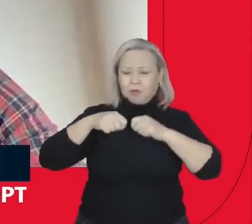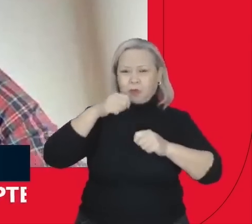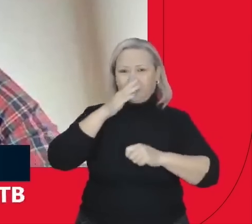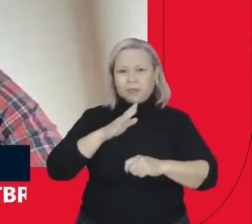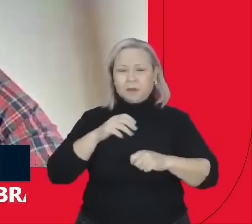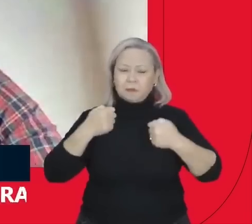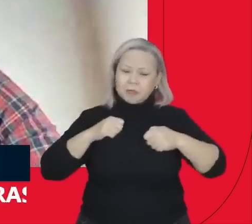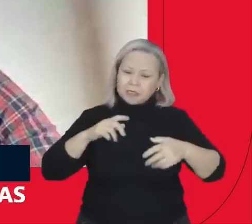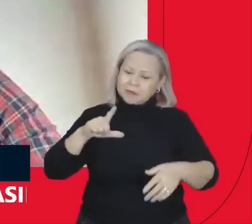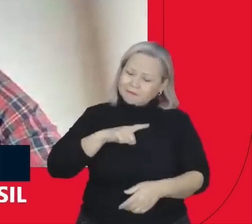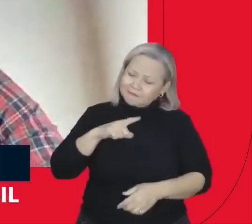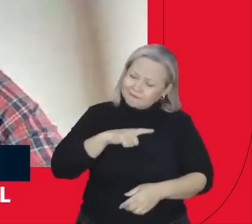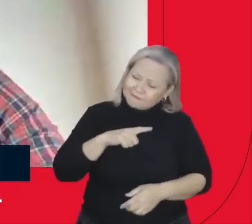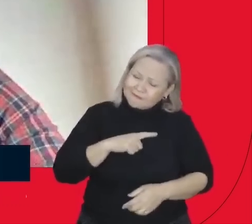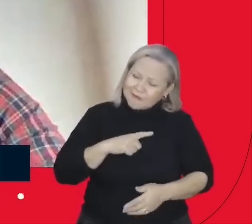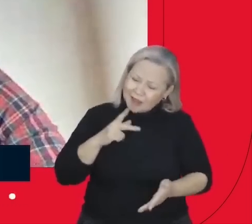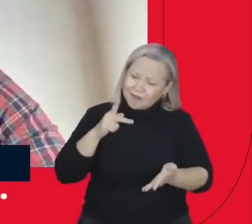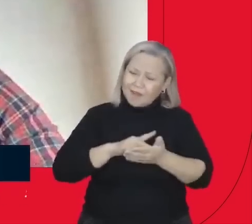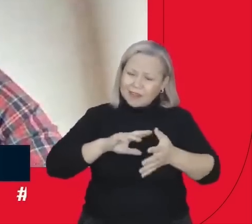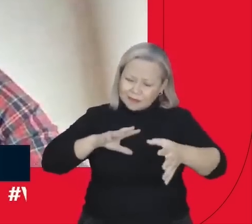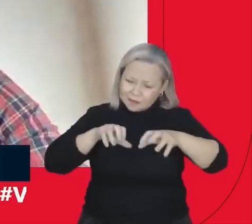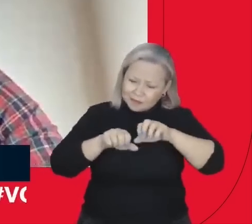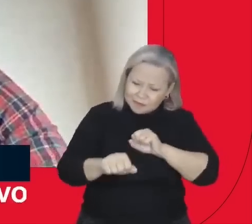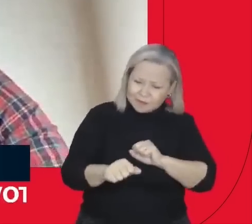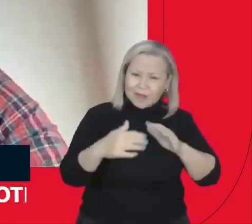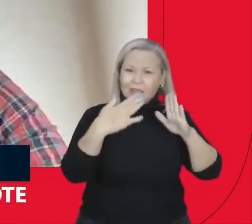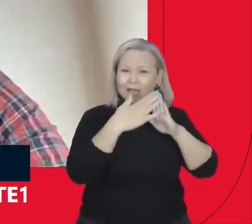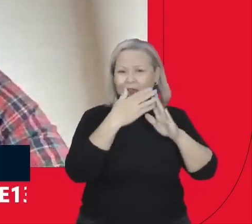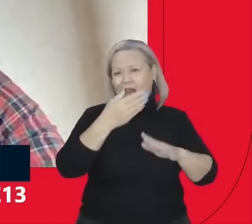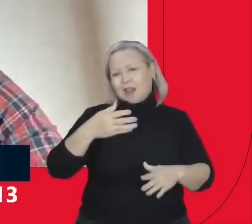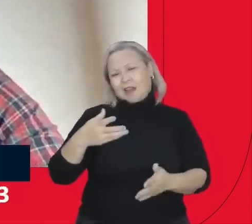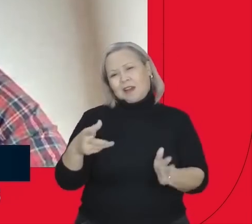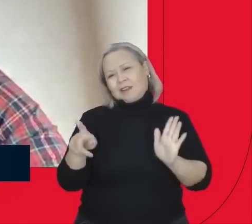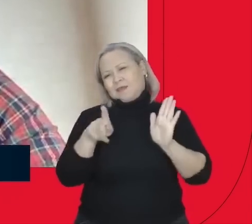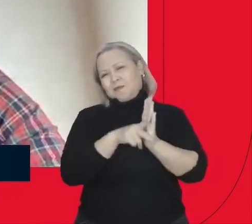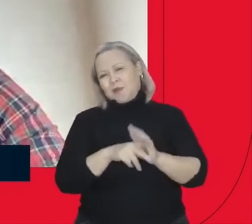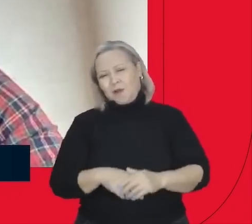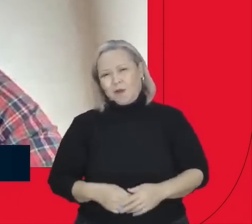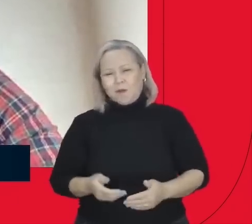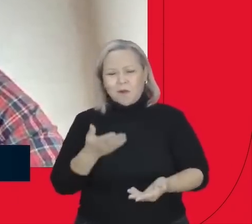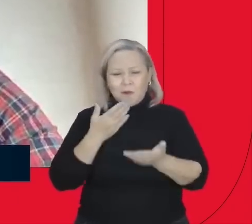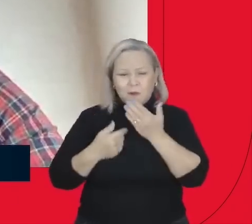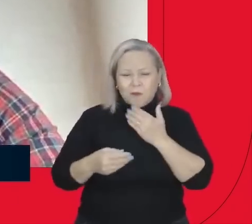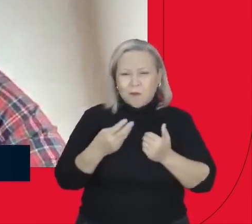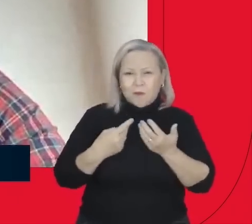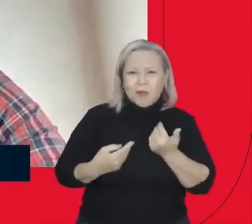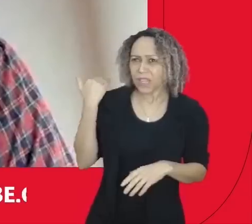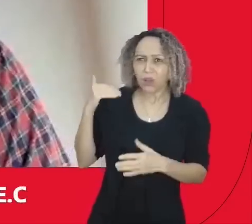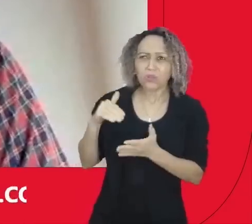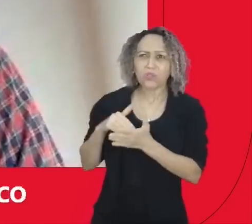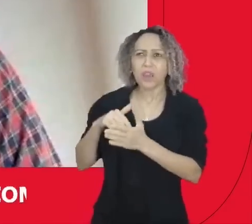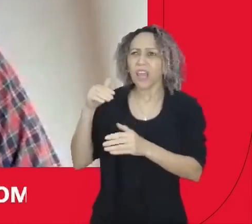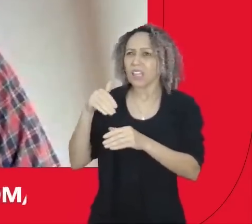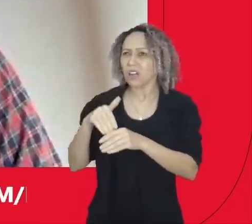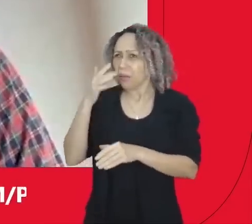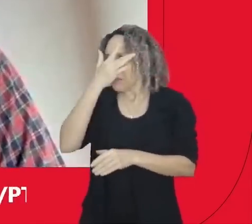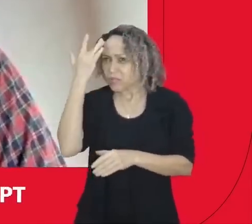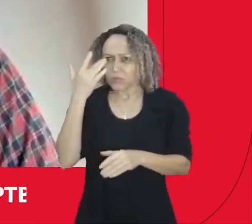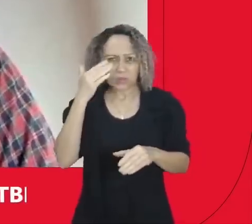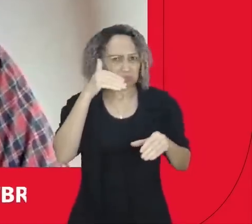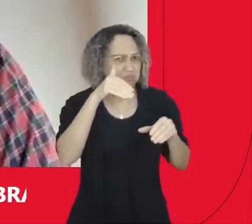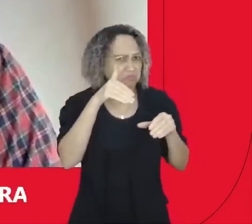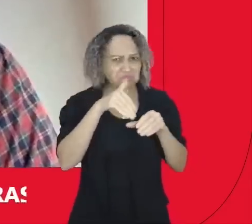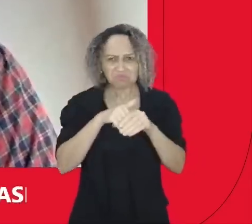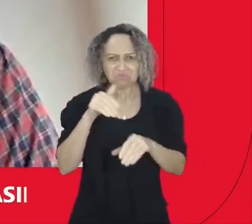diploma, portarmos a casa própria, portar comida 3 vezes por dia na mesa do brasileiro. A única saída que o